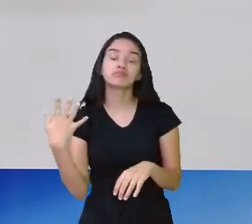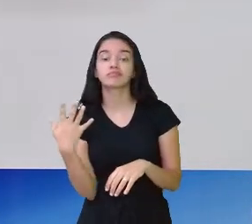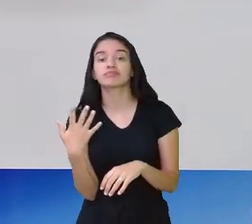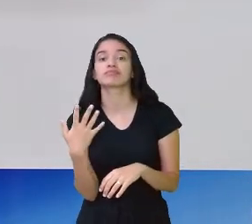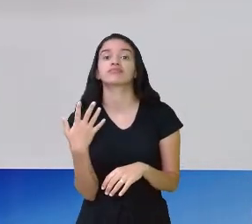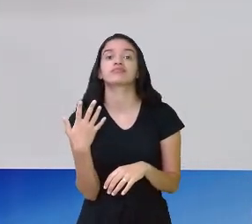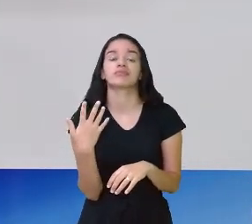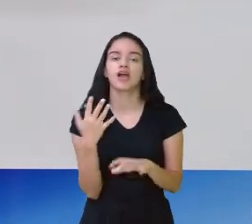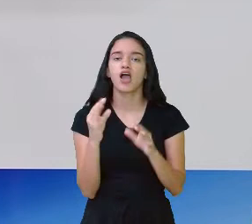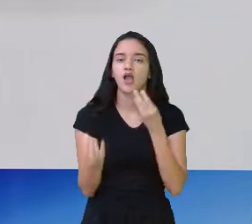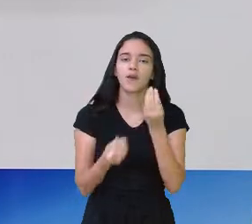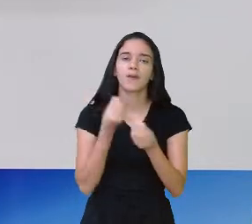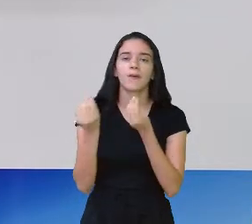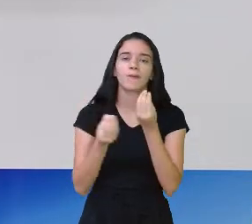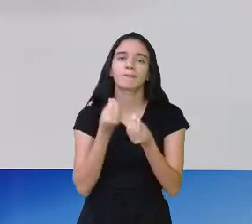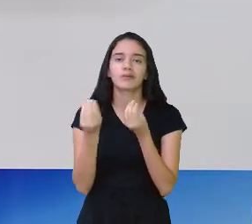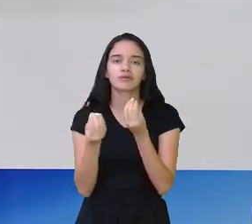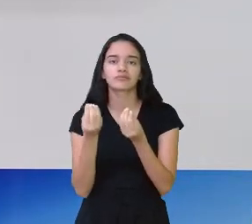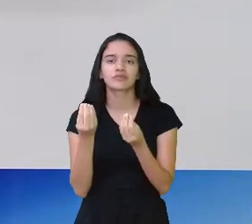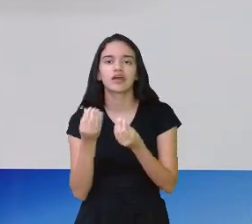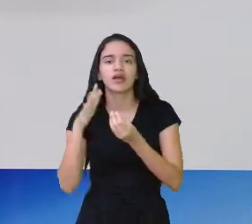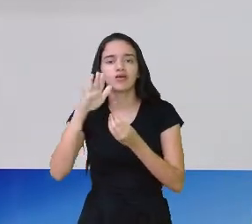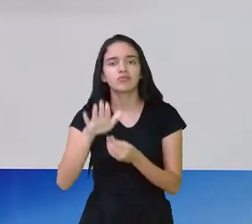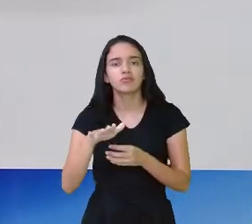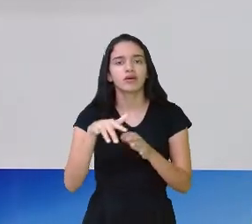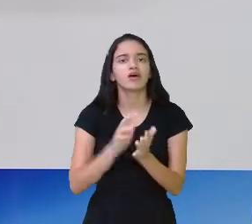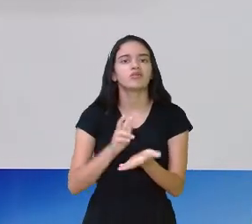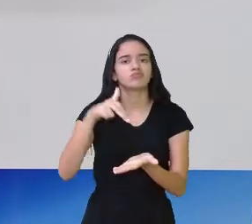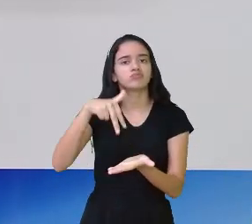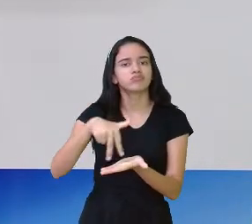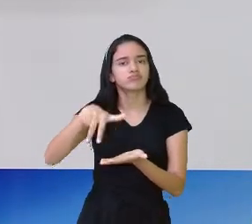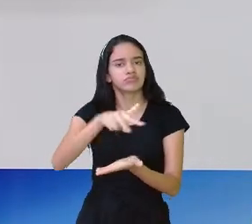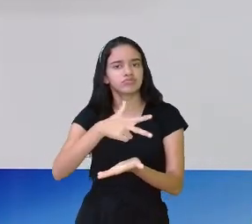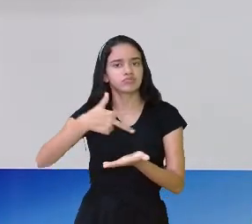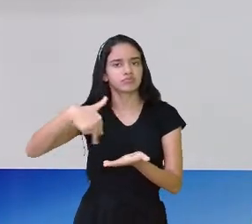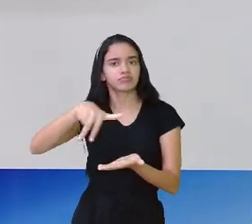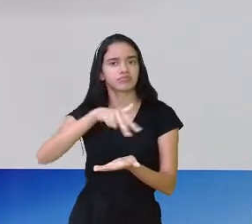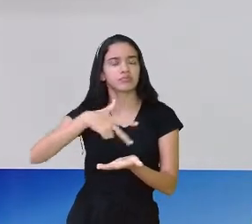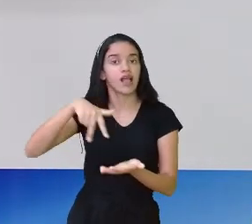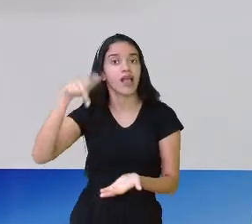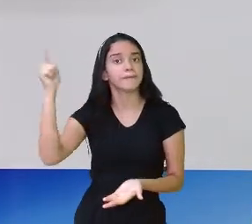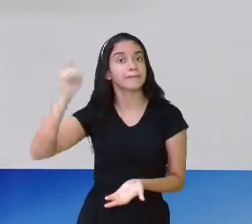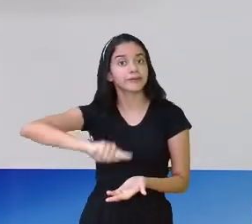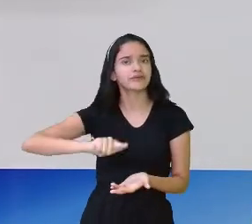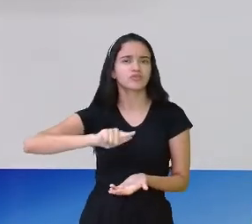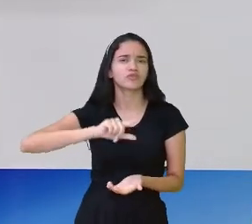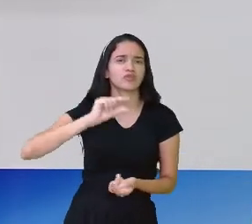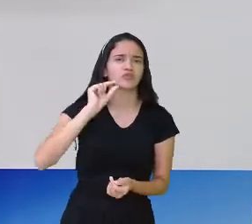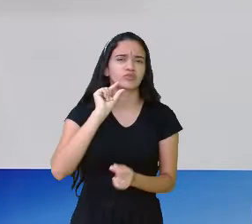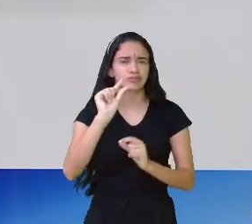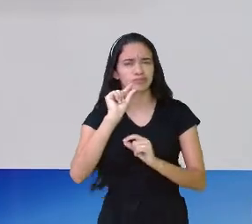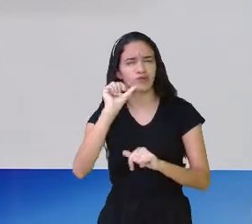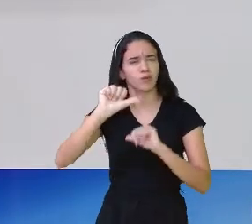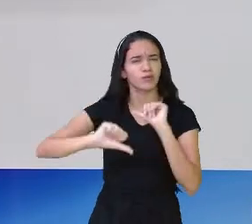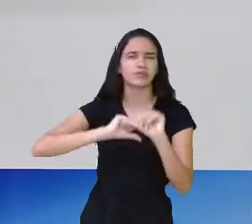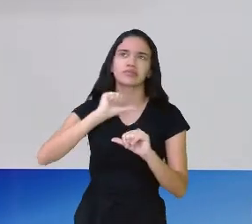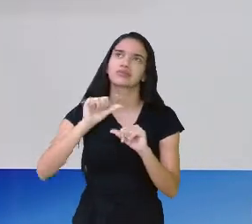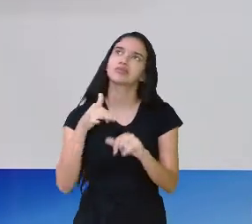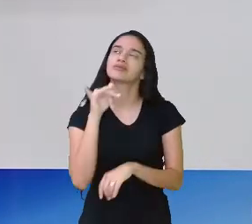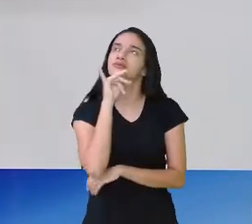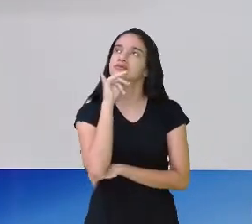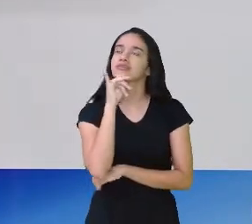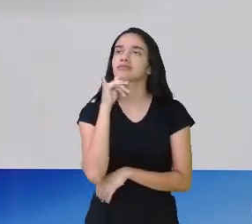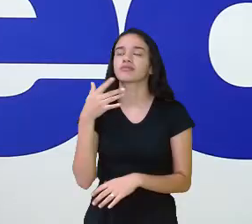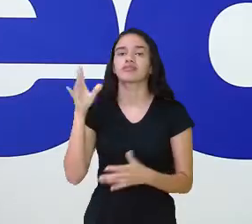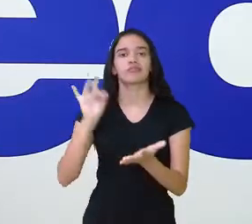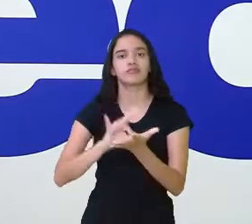e o 4. É como se você vai num passo contínuo, repetido, e você quisesse fazer uma pequena variação. Por exemplo, quando